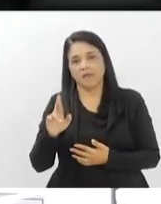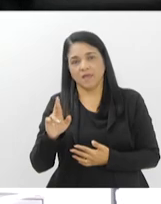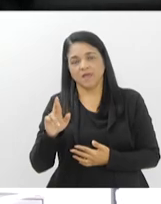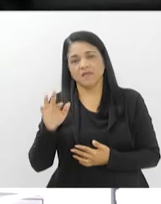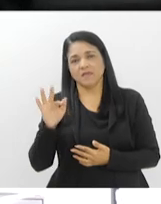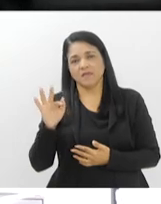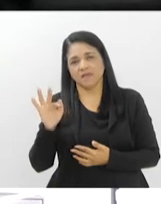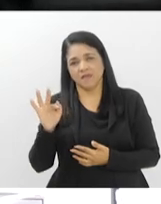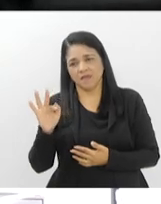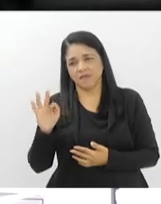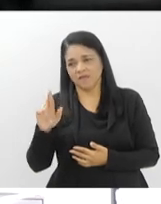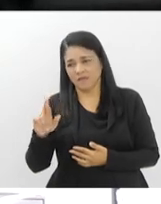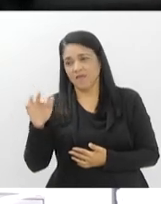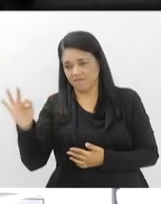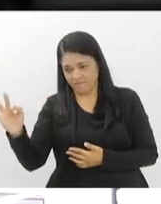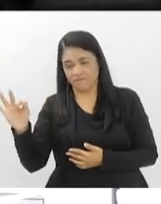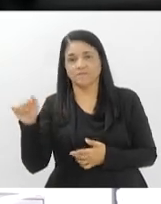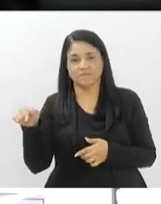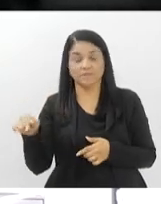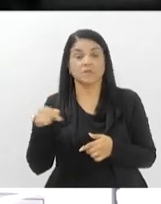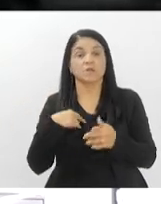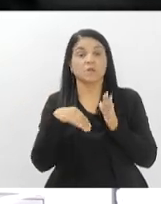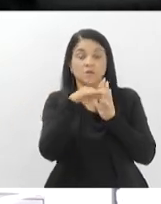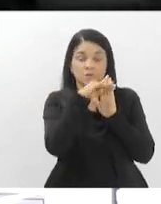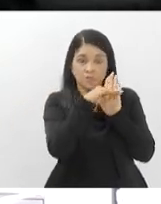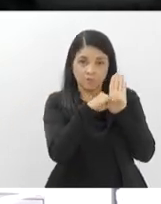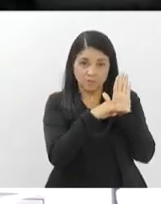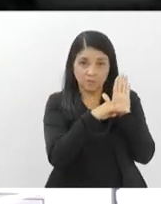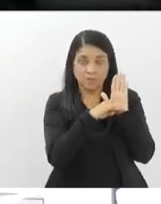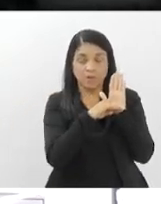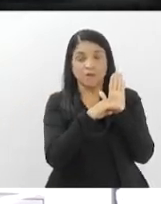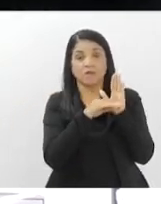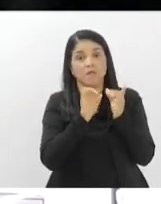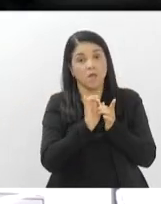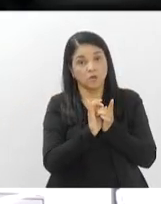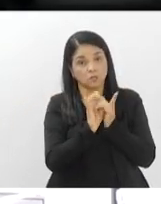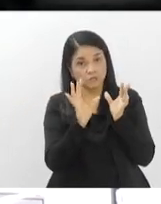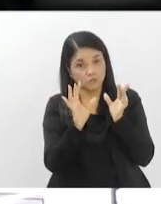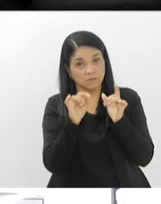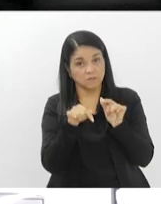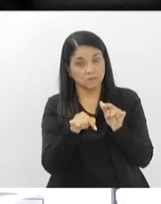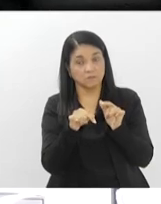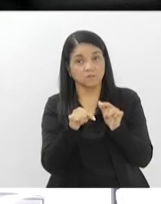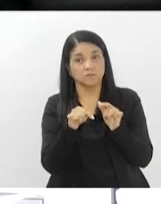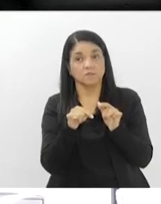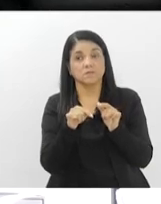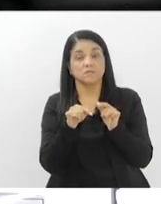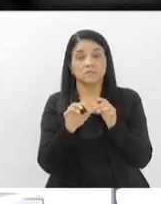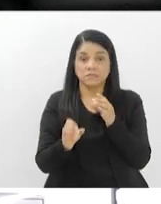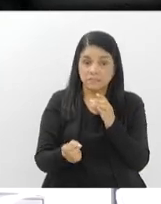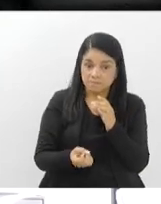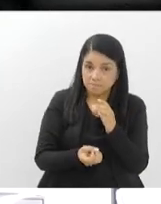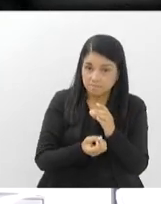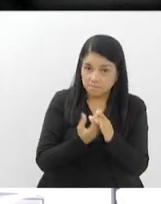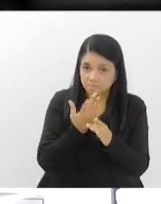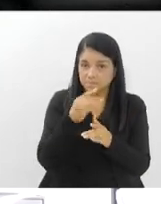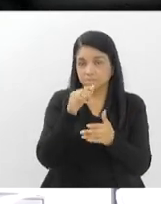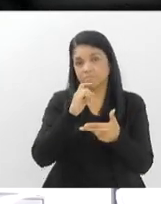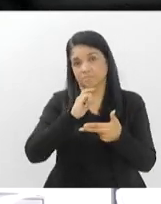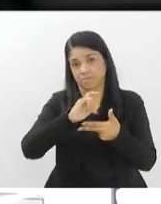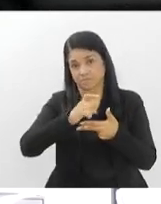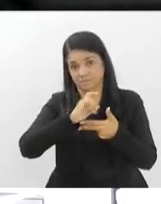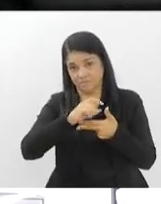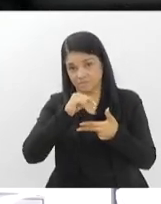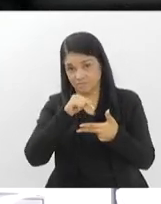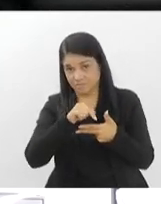estou dizendo é que programa é autorizativo, mas menos autorizativo, se ele for implantar, né, ele não precisa